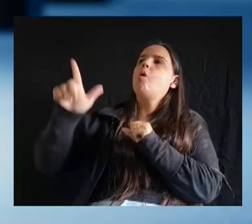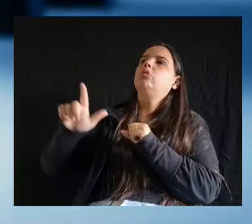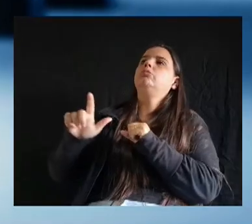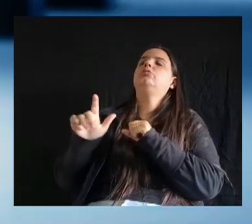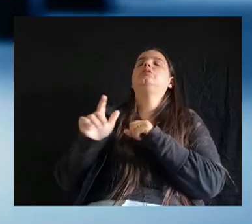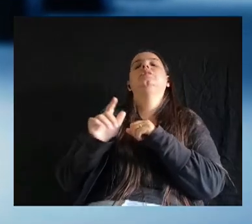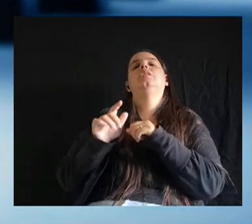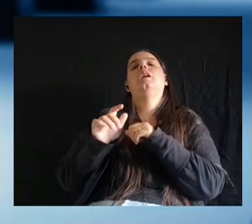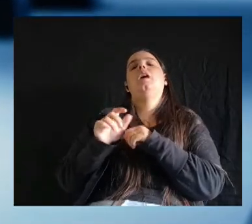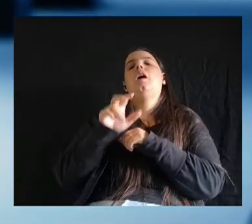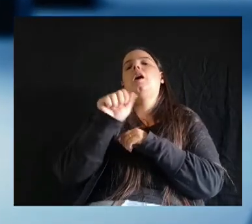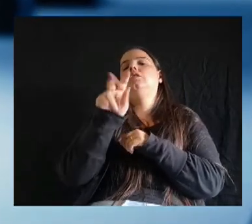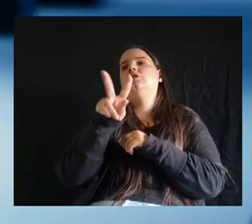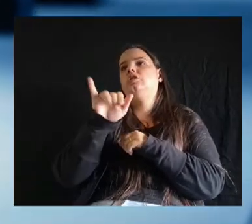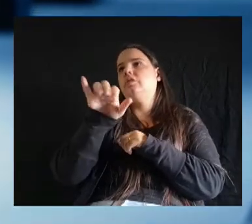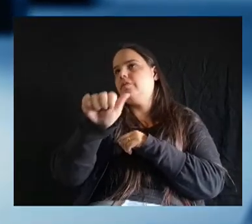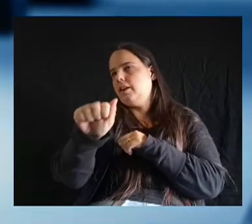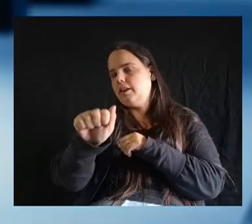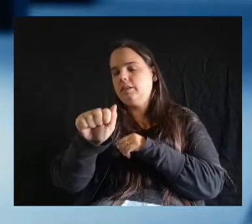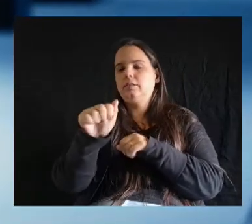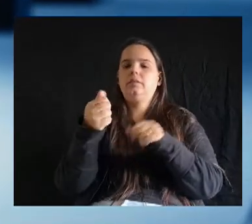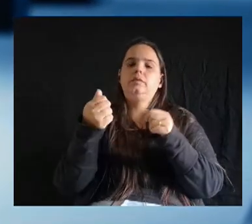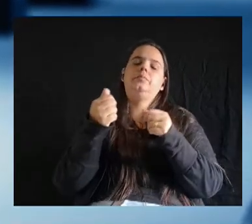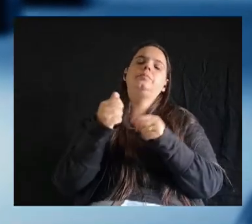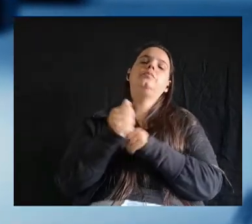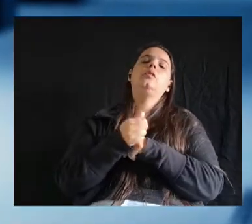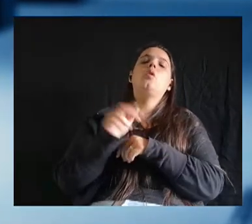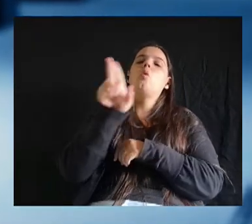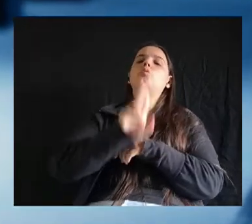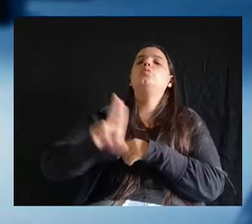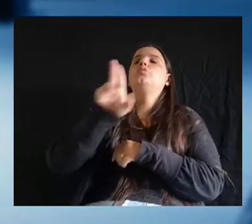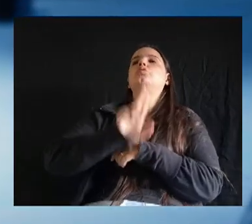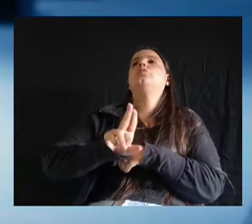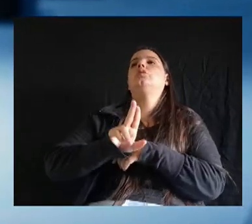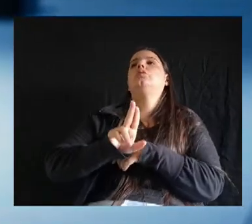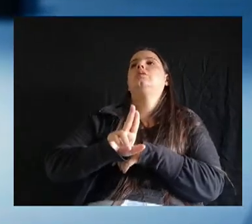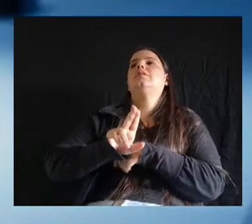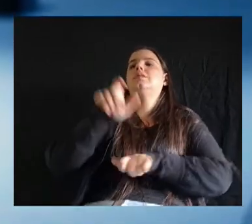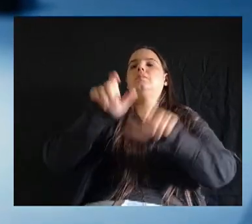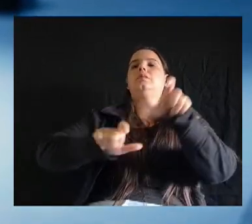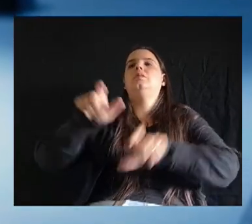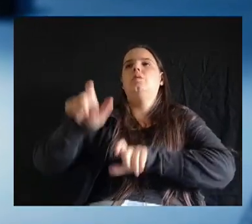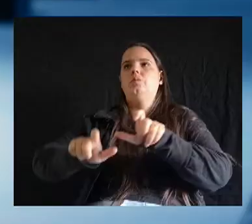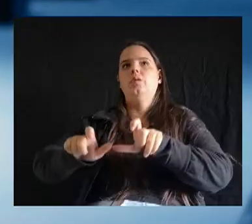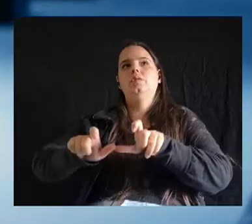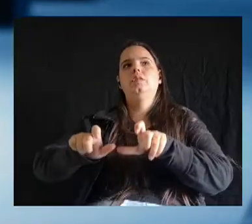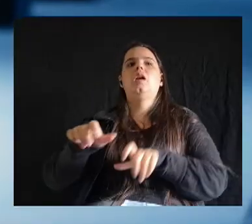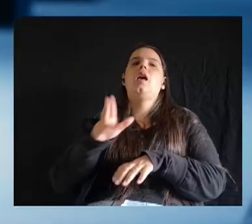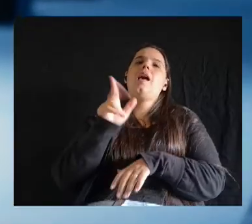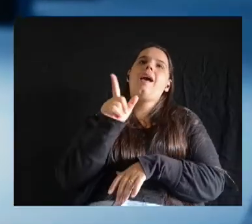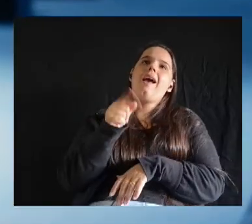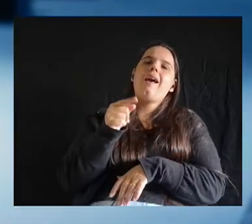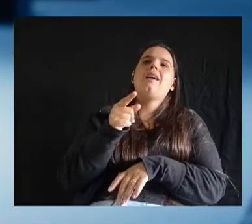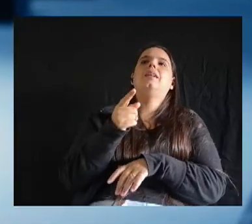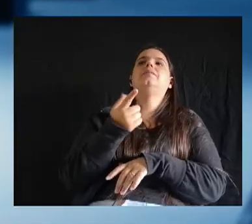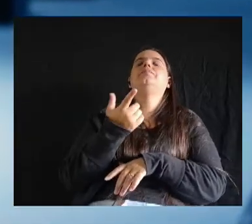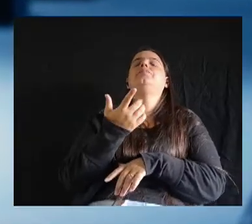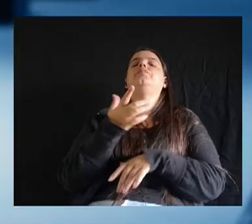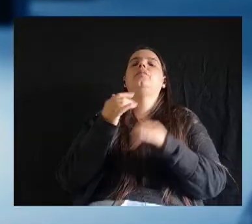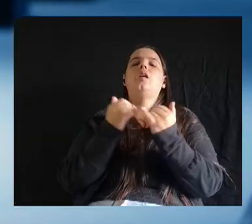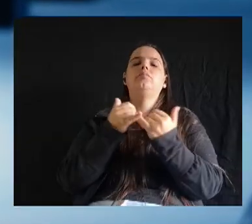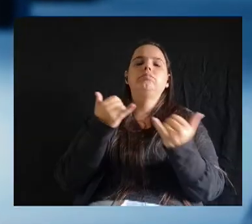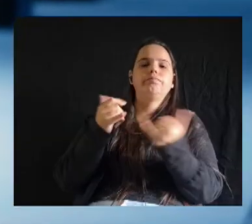com o uso dos usuários, tá? Então, isso é uma forma de economizar energia, né? Existem, então, várias